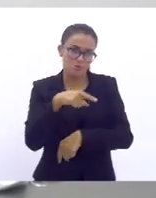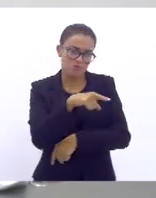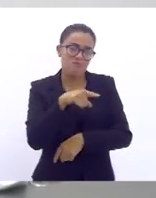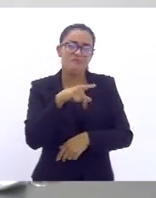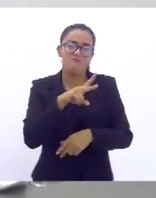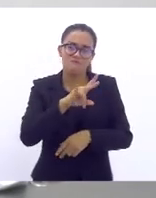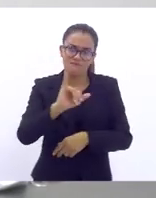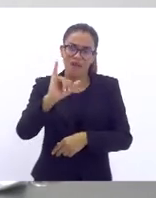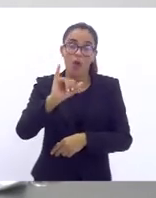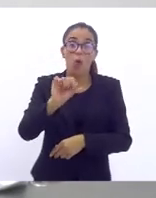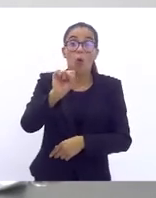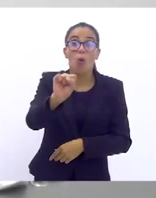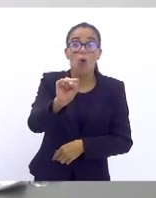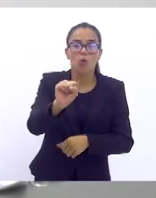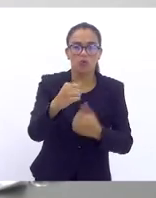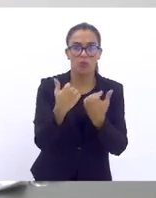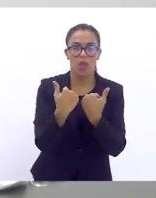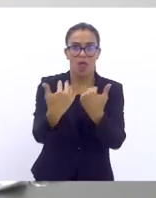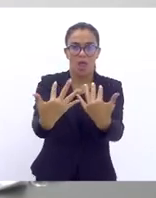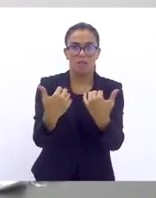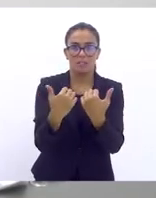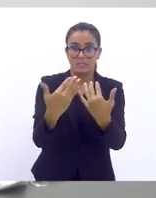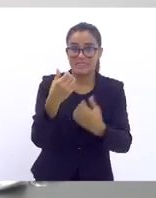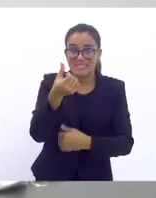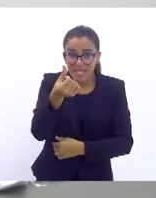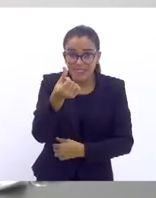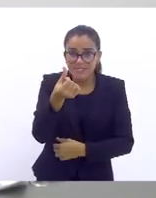8 audiências públicos